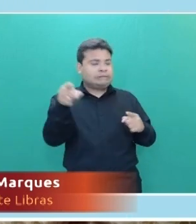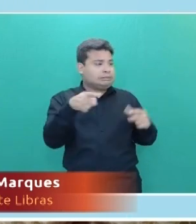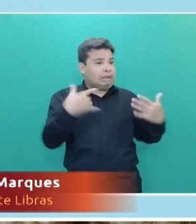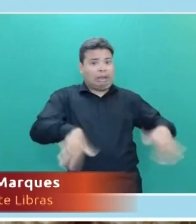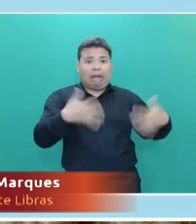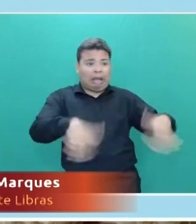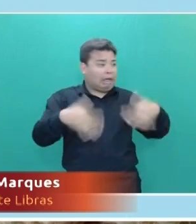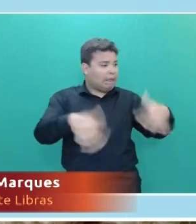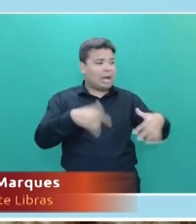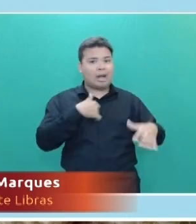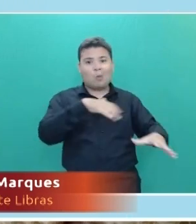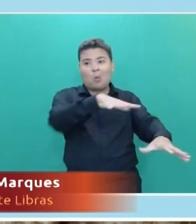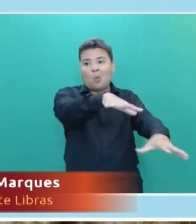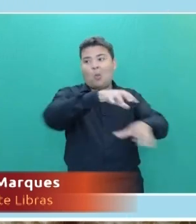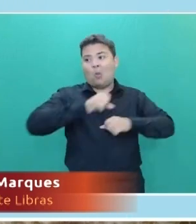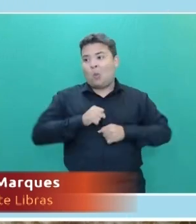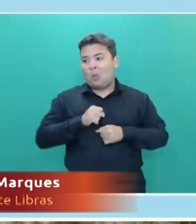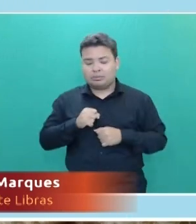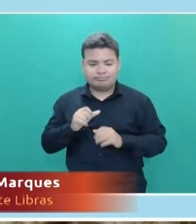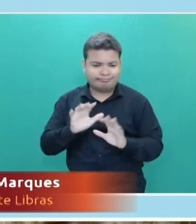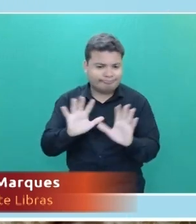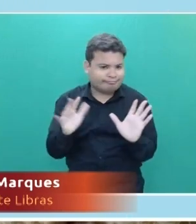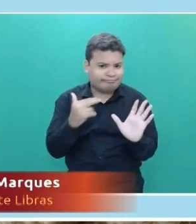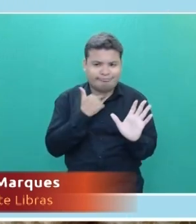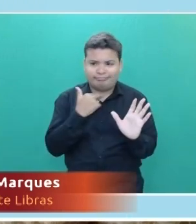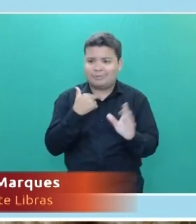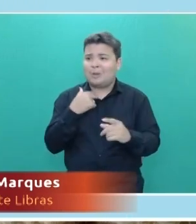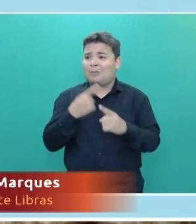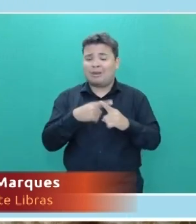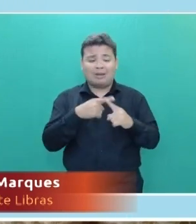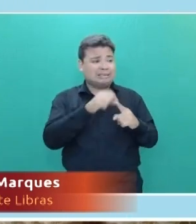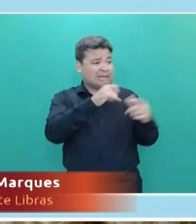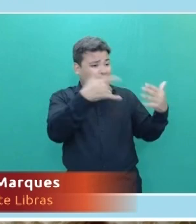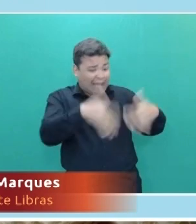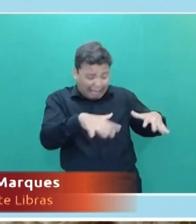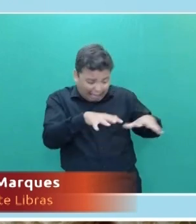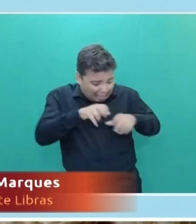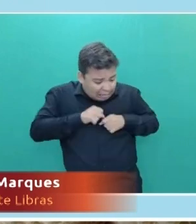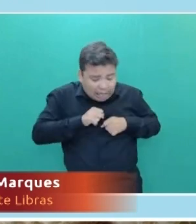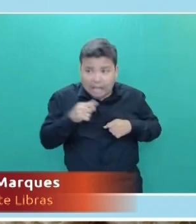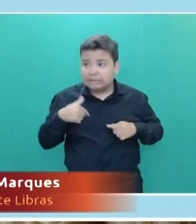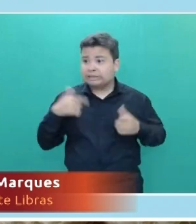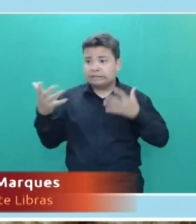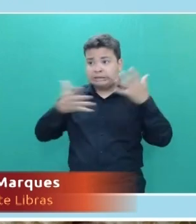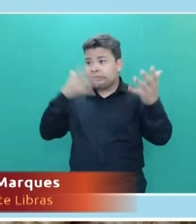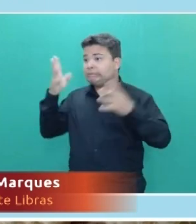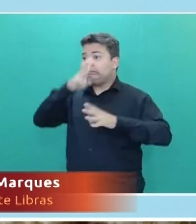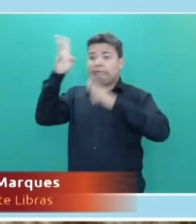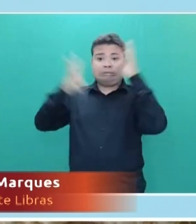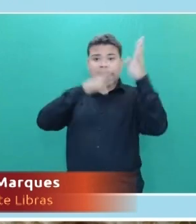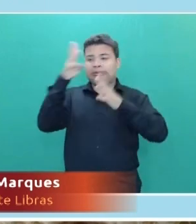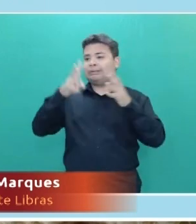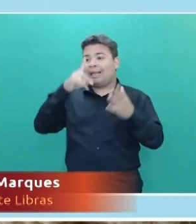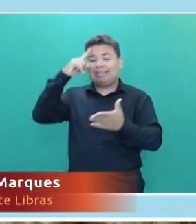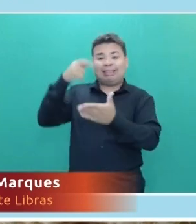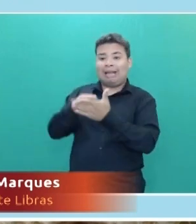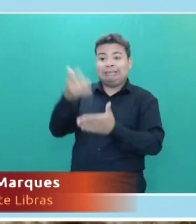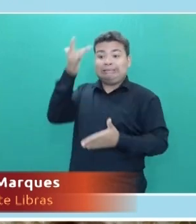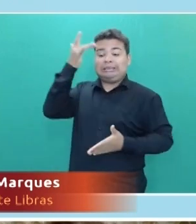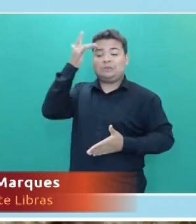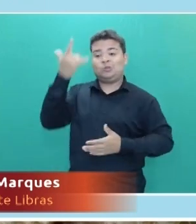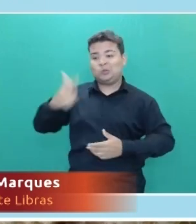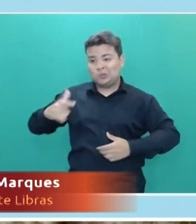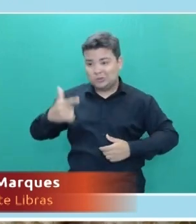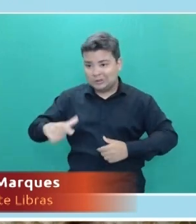nos ajuda, faz a gente tomar medidas e tomar decisões apressadas e perigosas, como eu estou dizendo, que vão se reverter contra nós